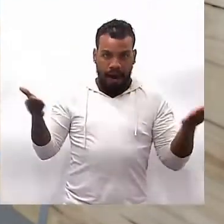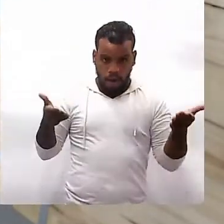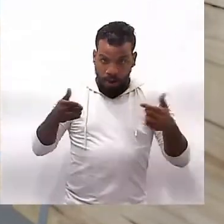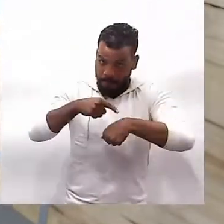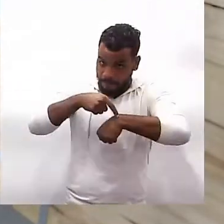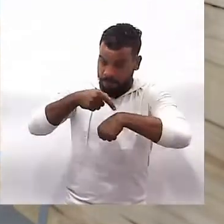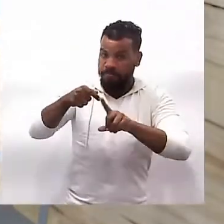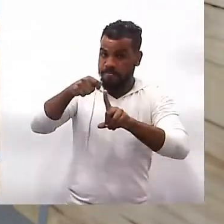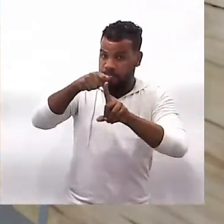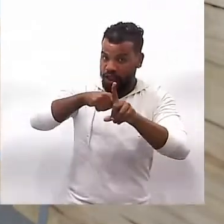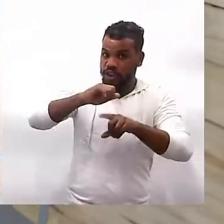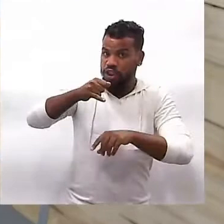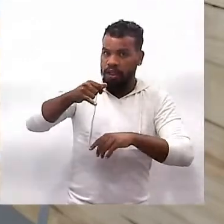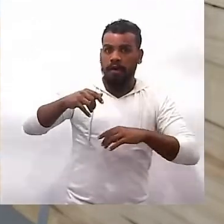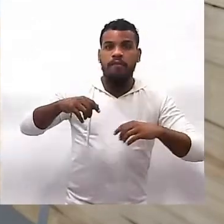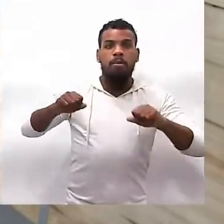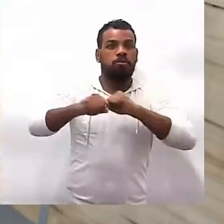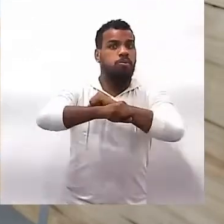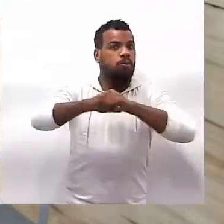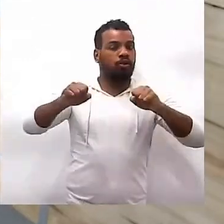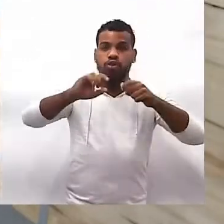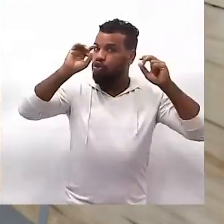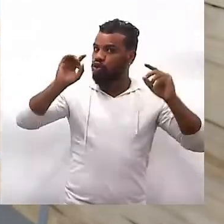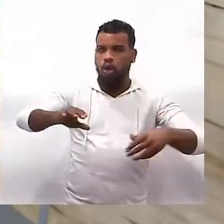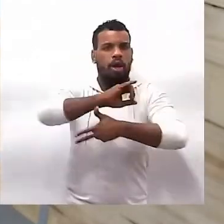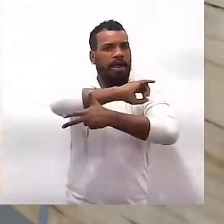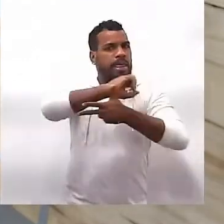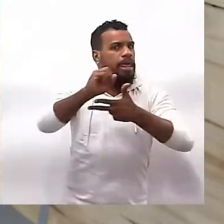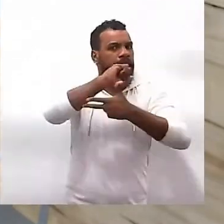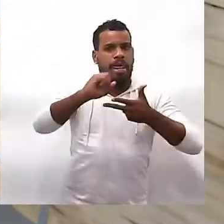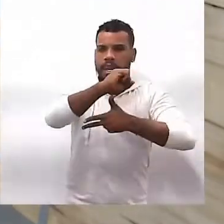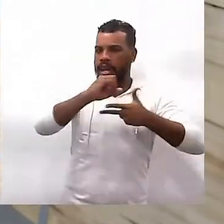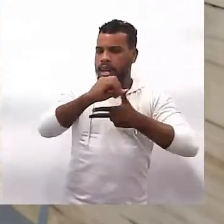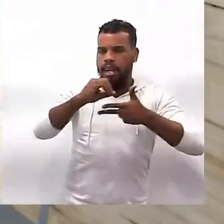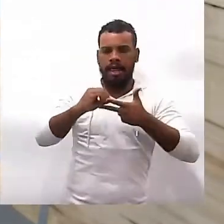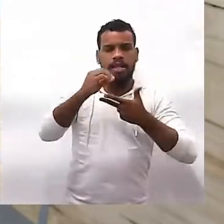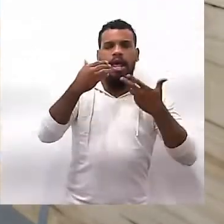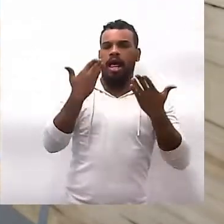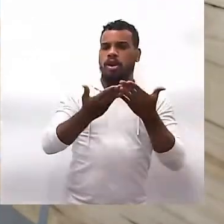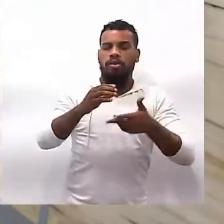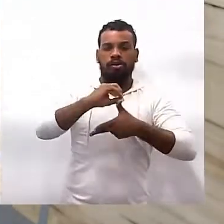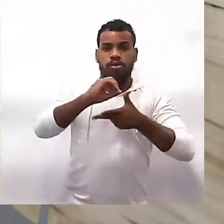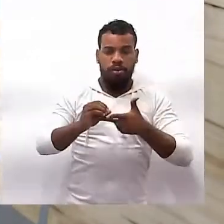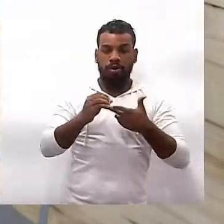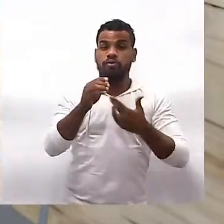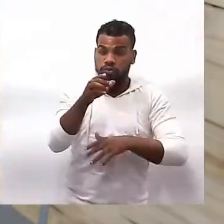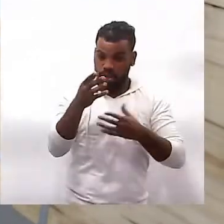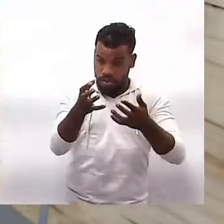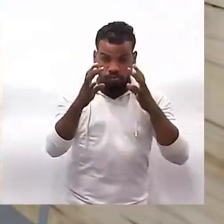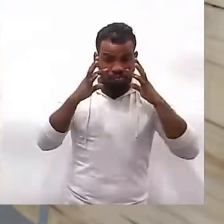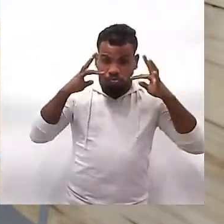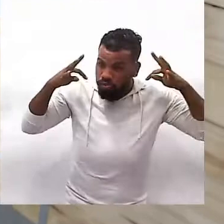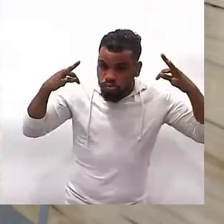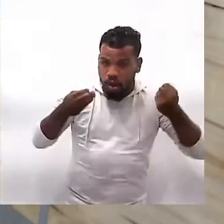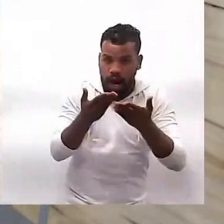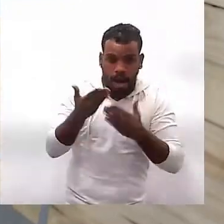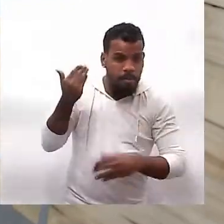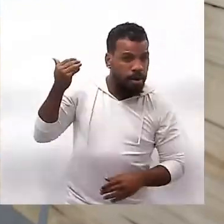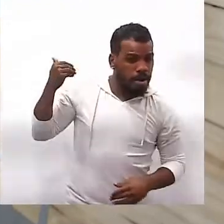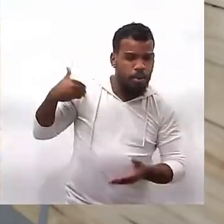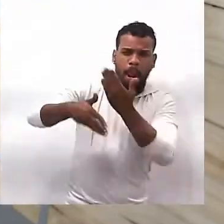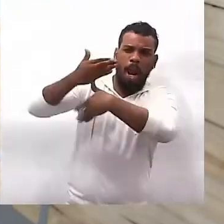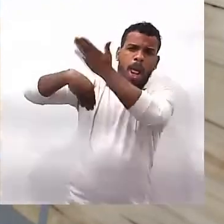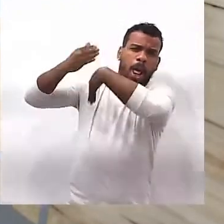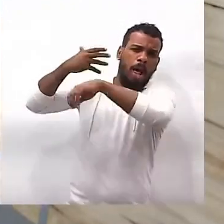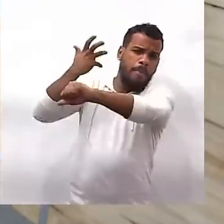de janeiro, ele vai bombar com aulas do Enem, tá? E se você quiser ver todas as aulas desse projeto aqui, as aulas passadas de todas